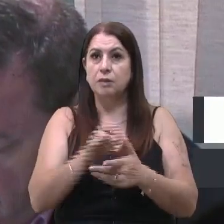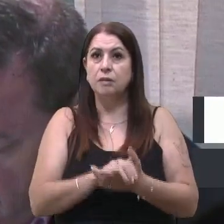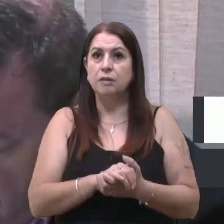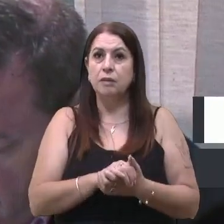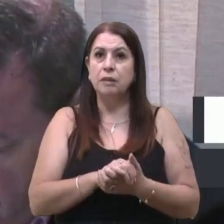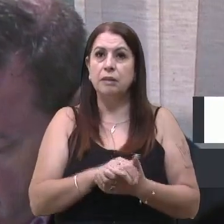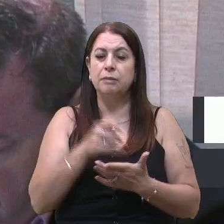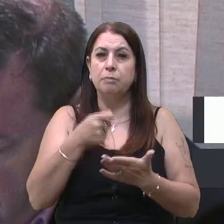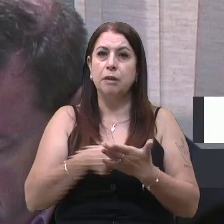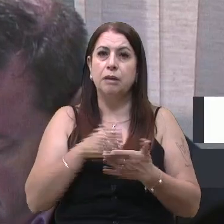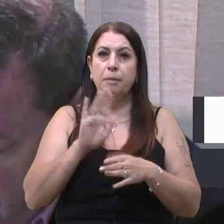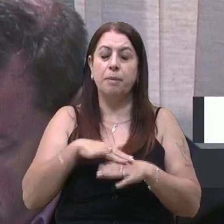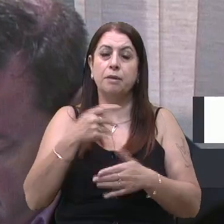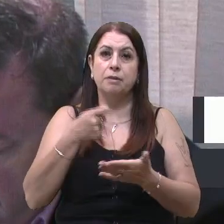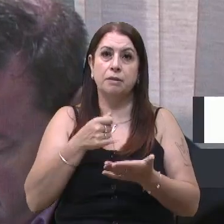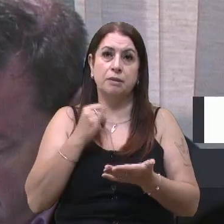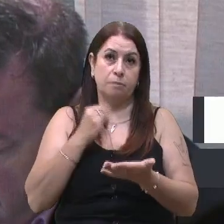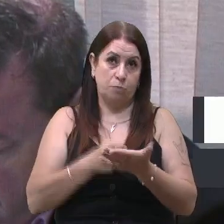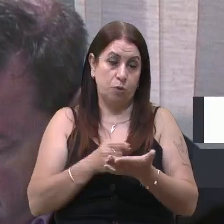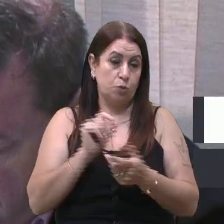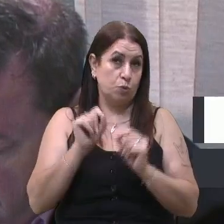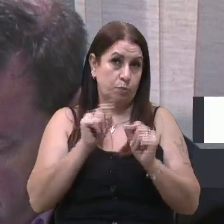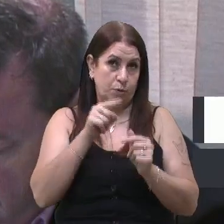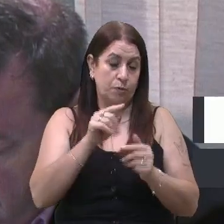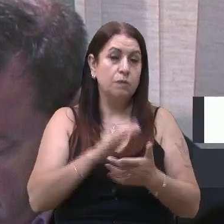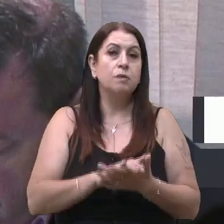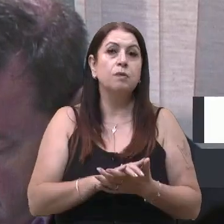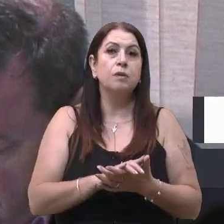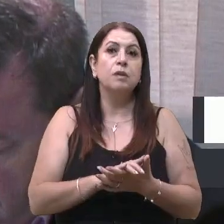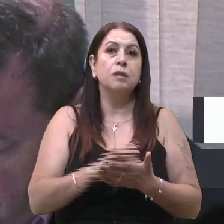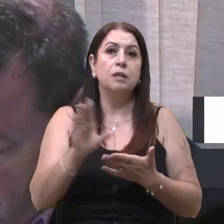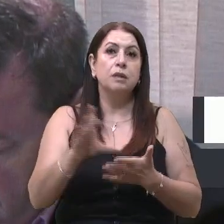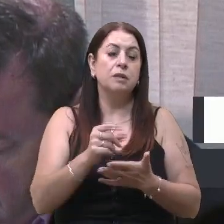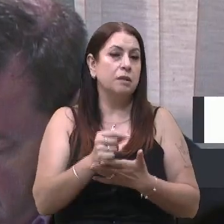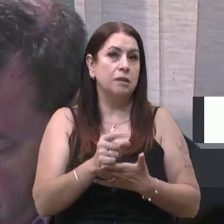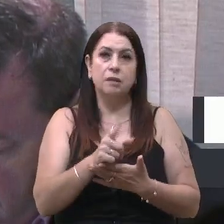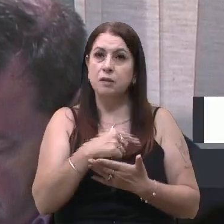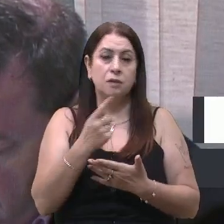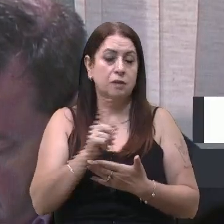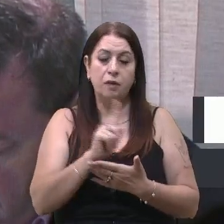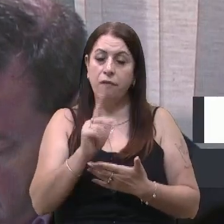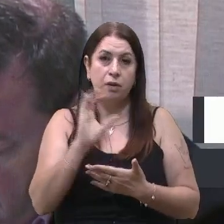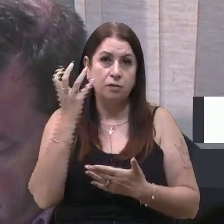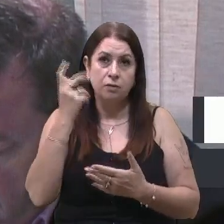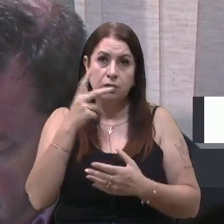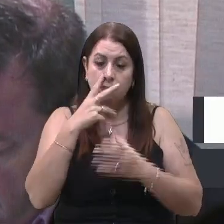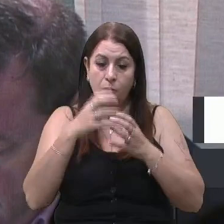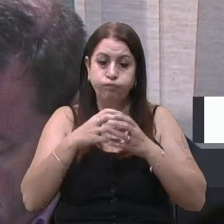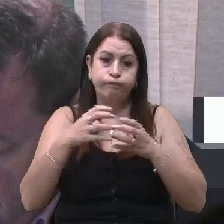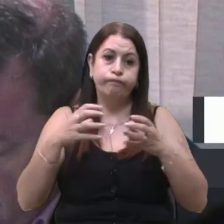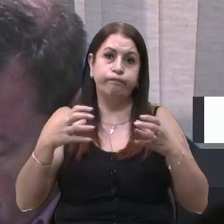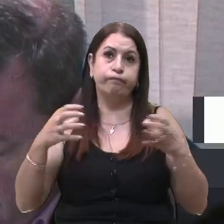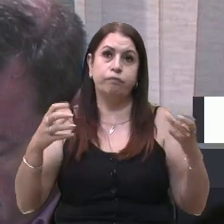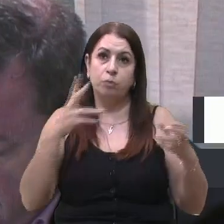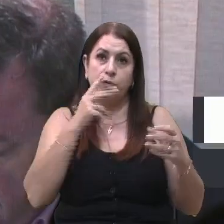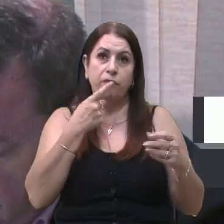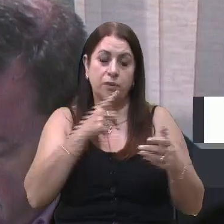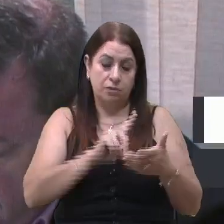pagar mais impostos em relação a isso, e esse subsídio ele não vai resolver, ele vai virar uma bola de neve, como já foi